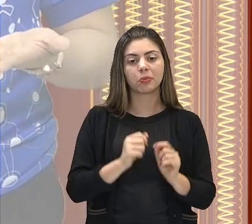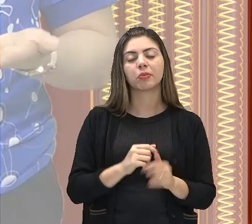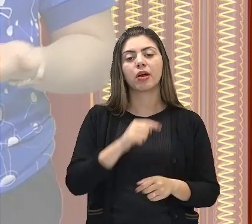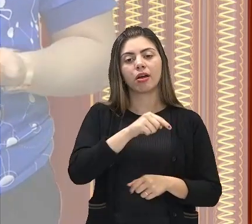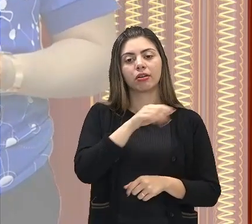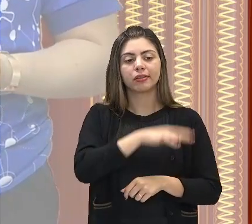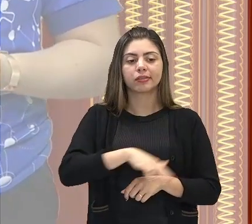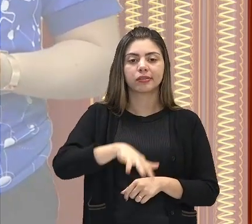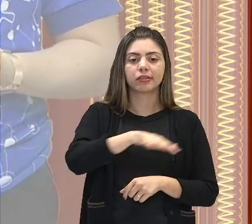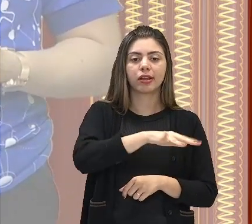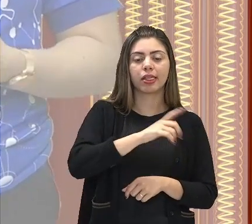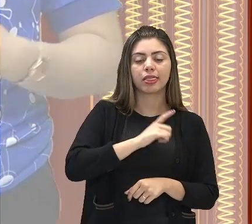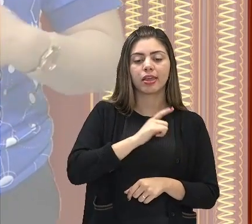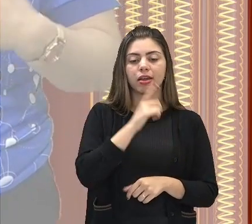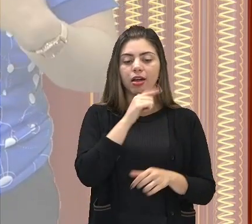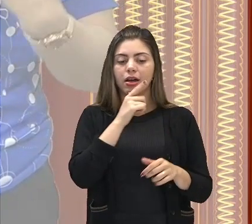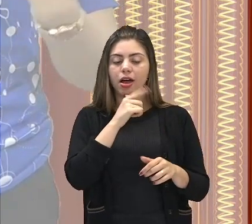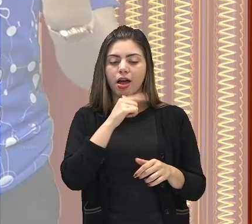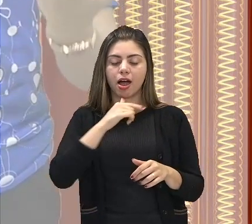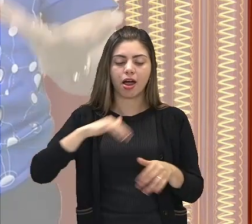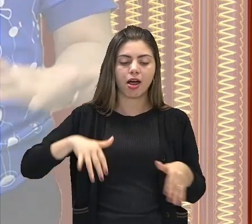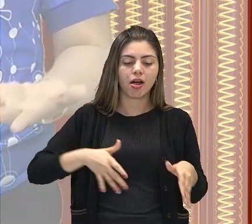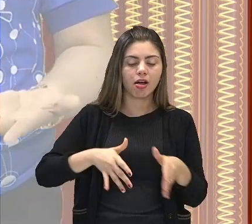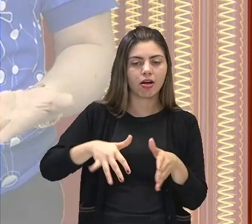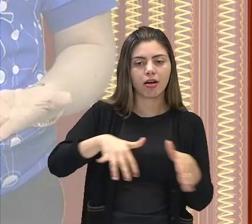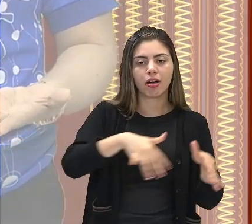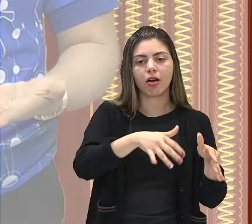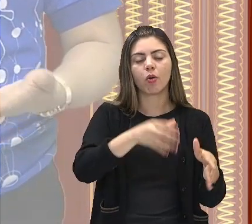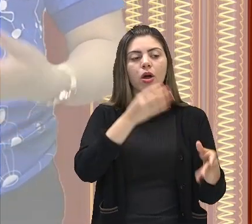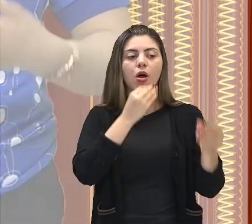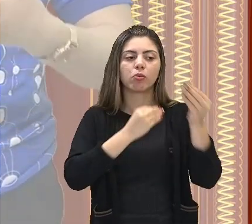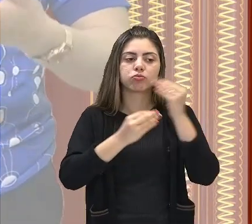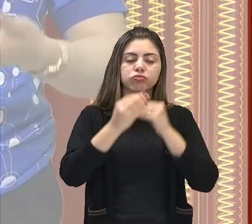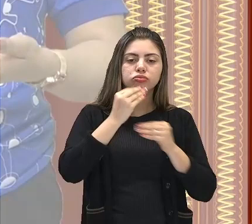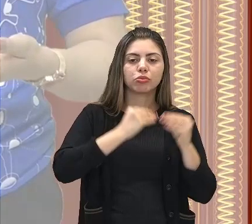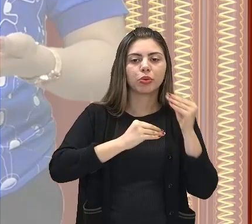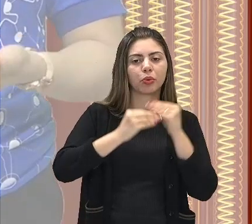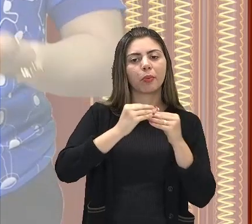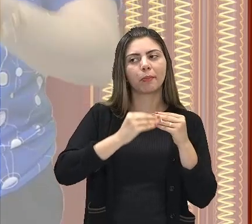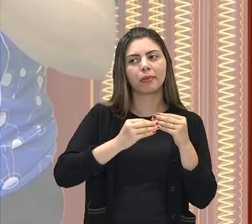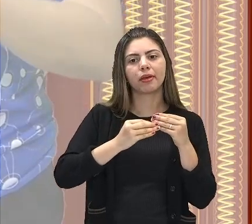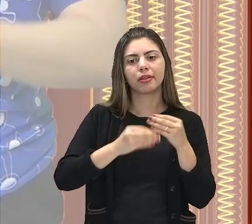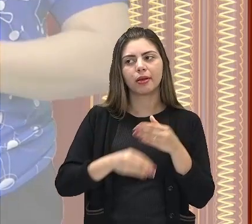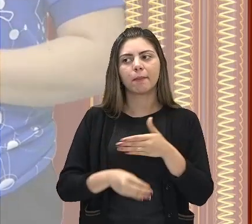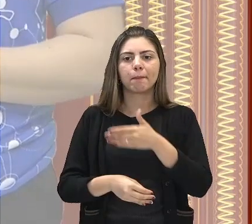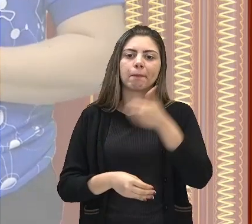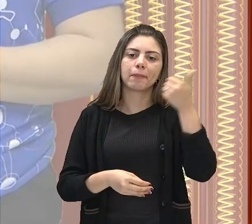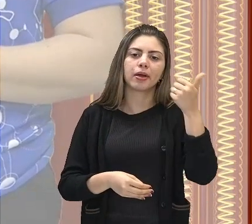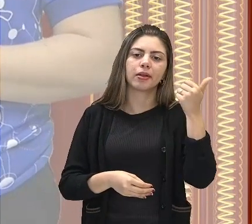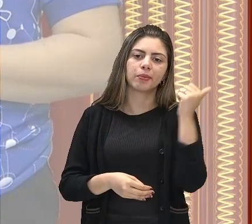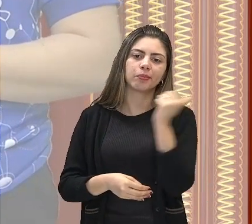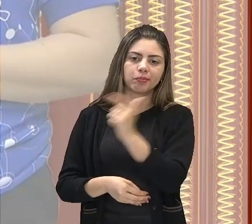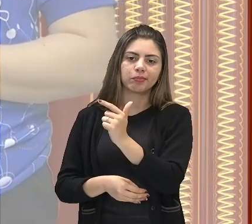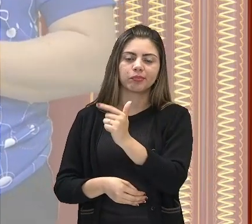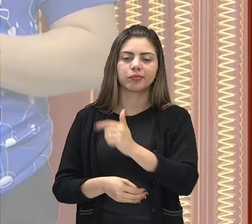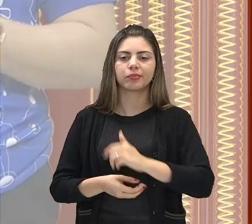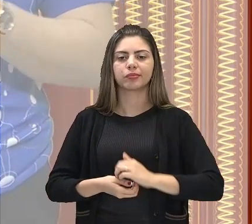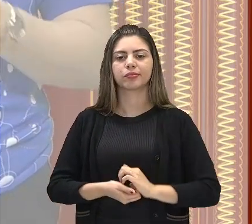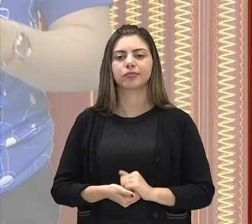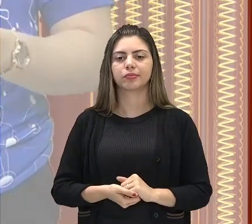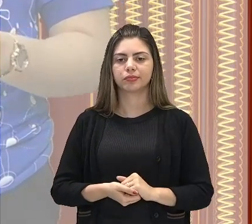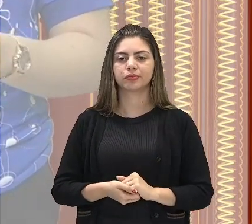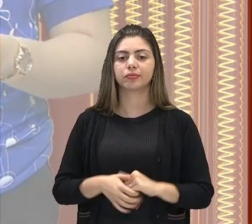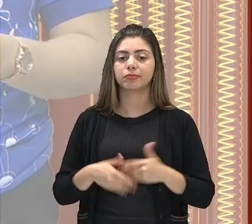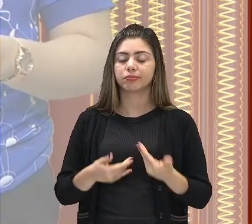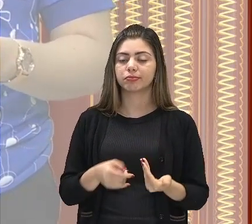eles tinham acesso à água, à alimentação, um pouco melhor do que eles possuíam lá no Nordeste. Então,